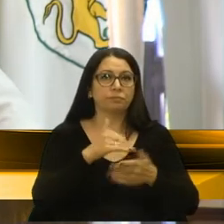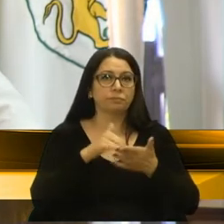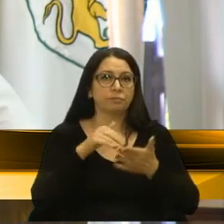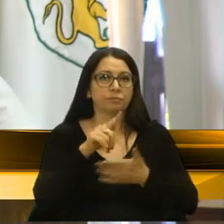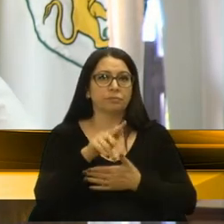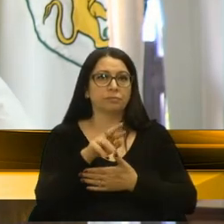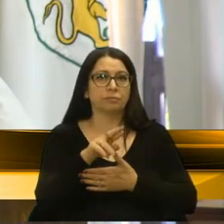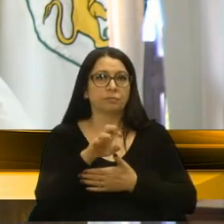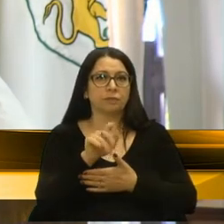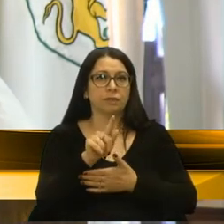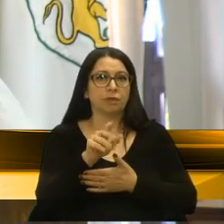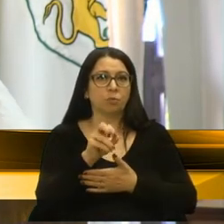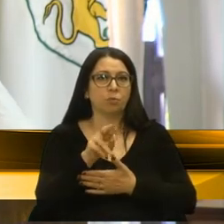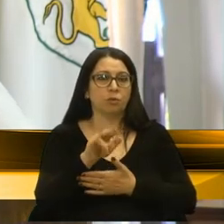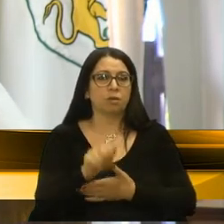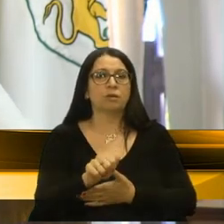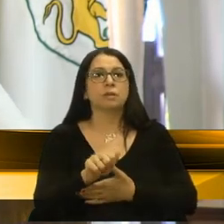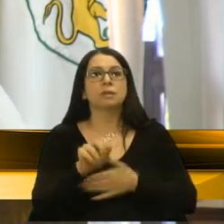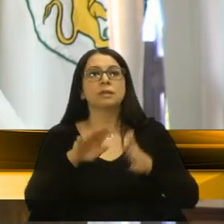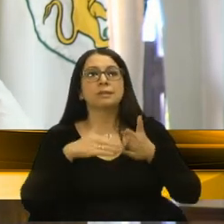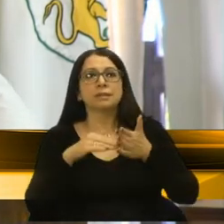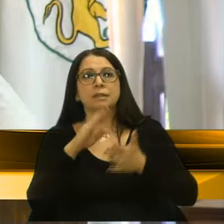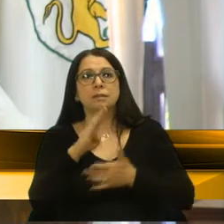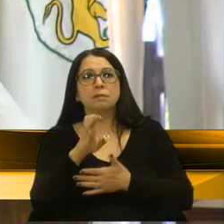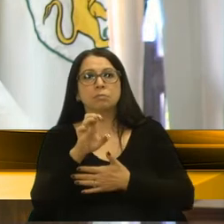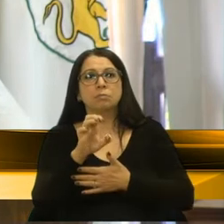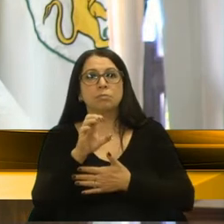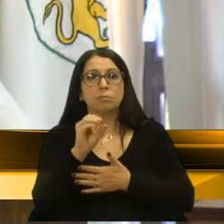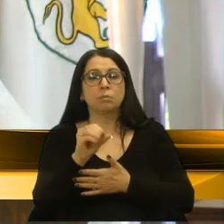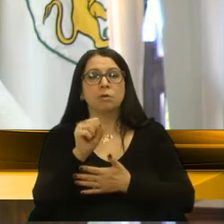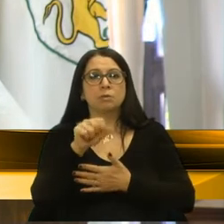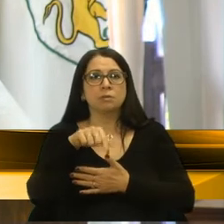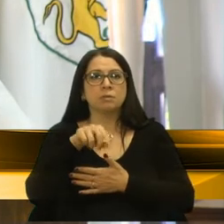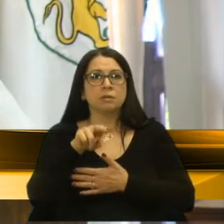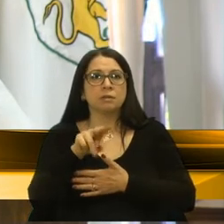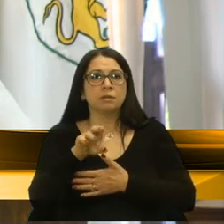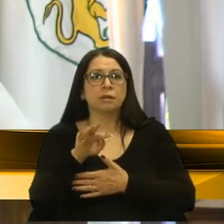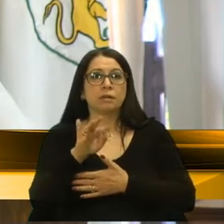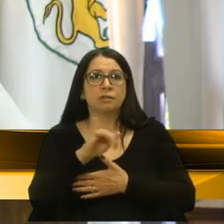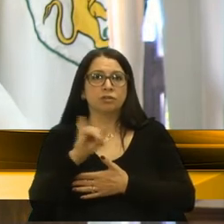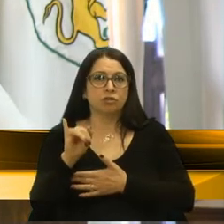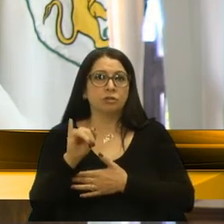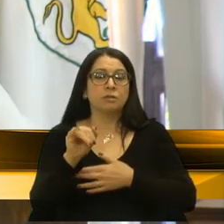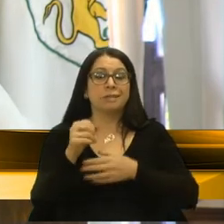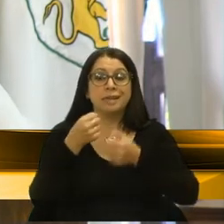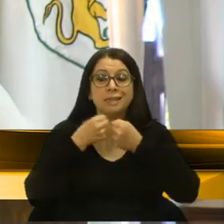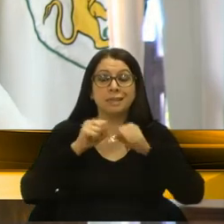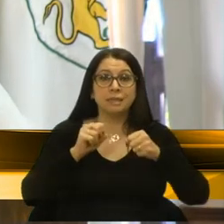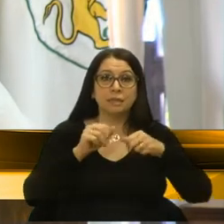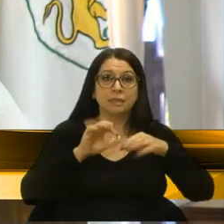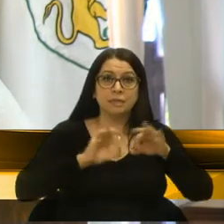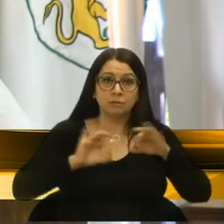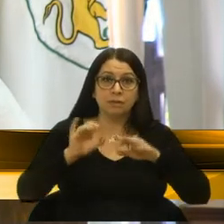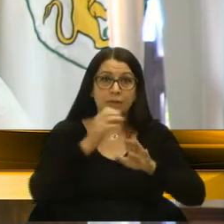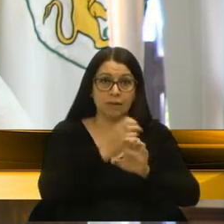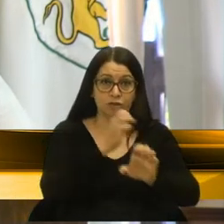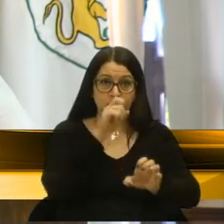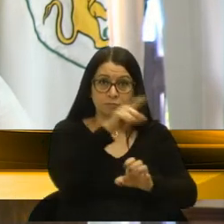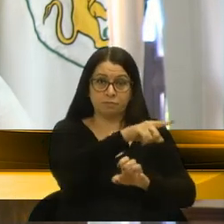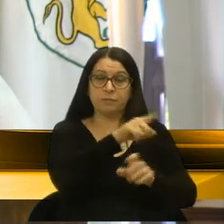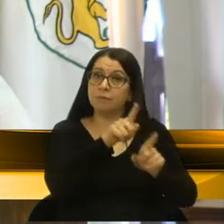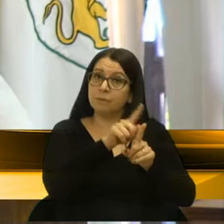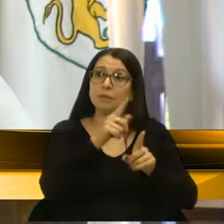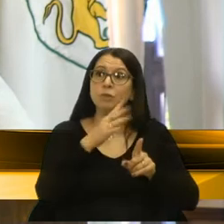Grégora, falei com o secretário Bosquete lá da Secretaria do Planejamento, engenheiro lá, para que eles